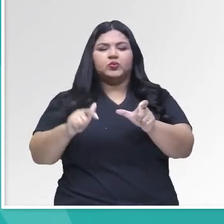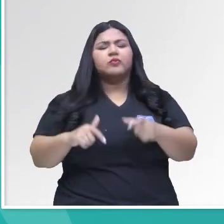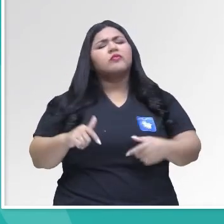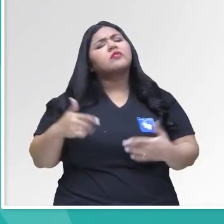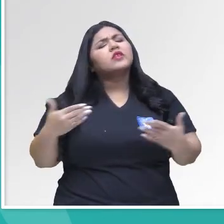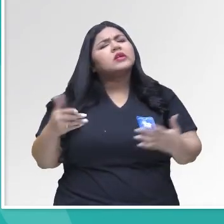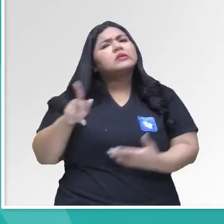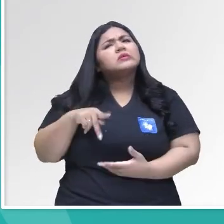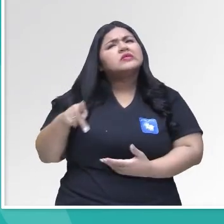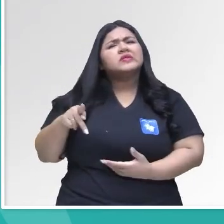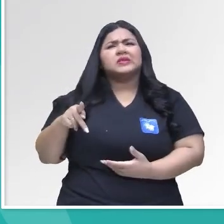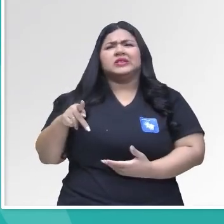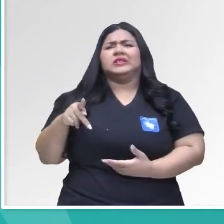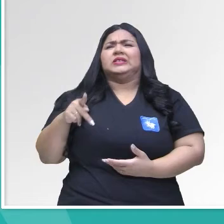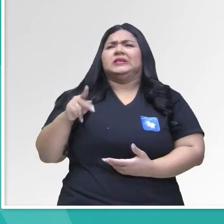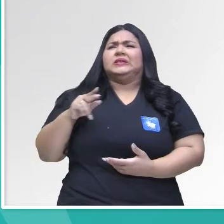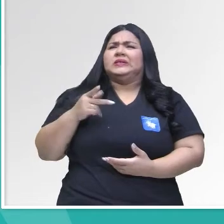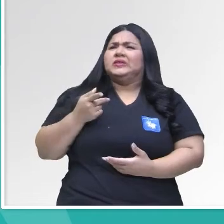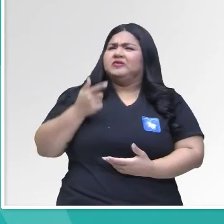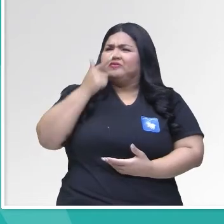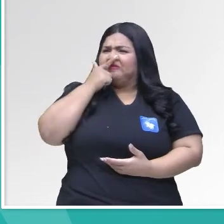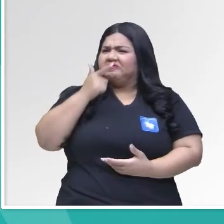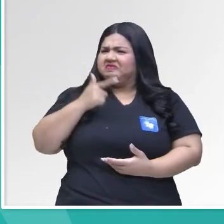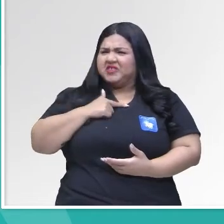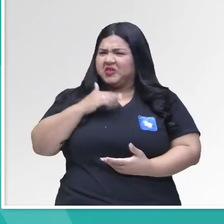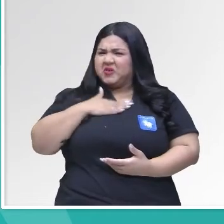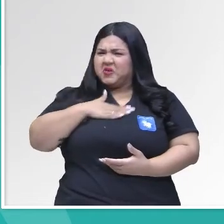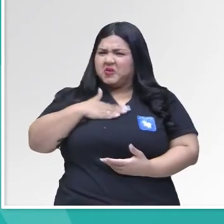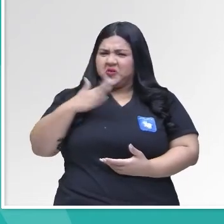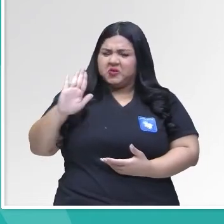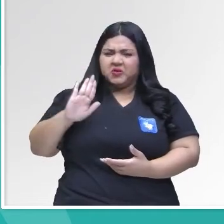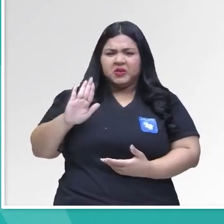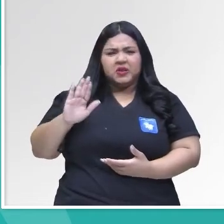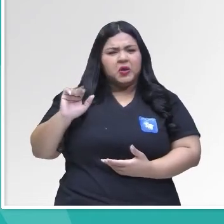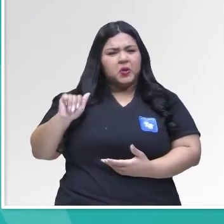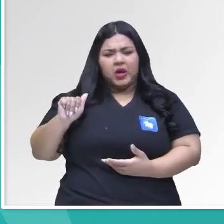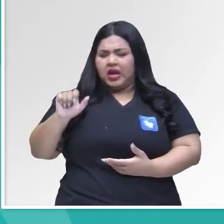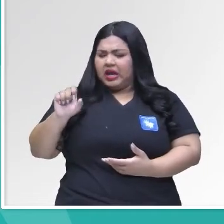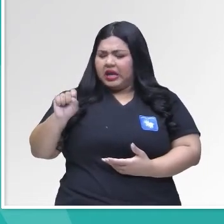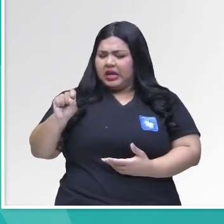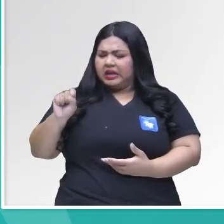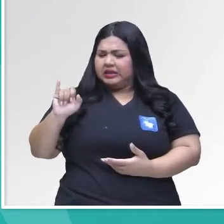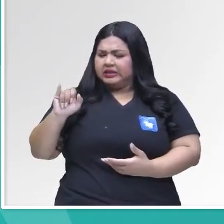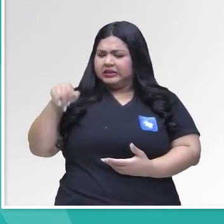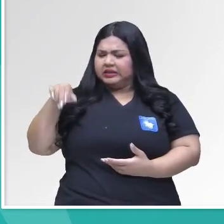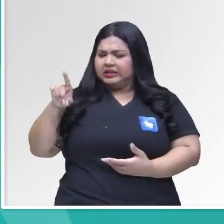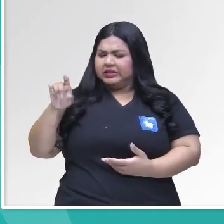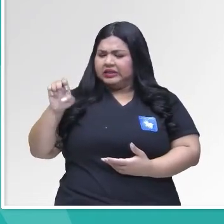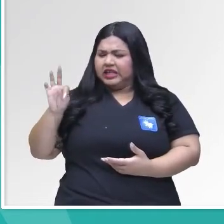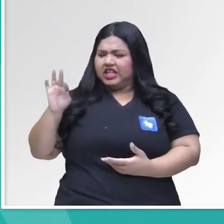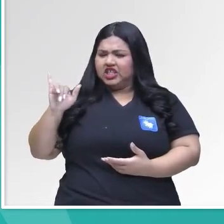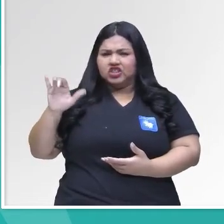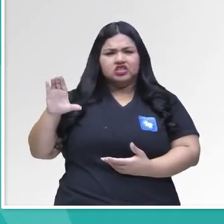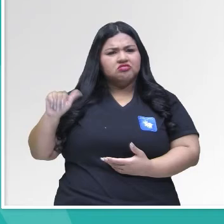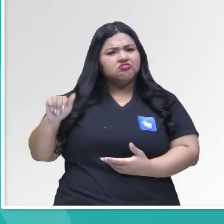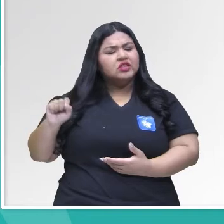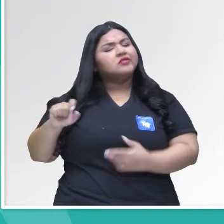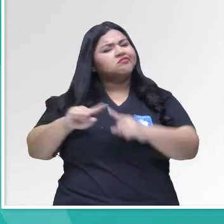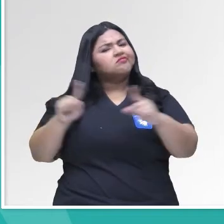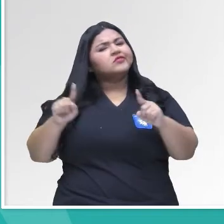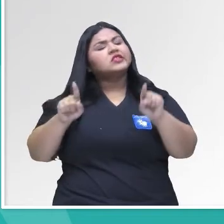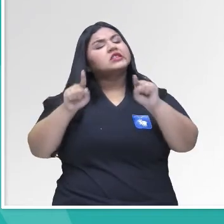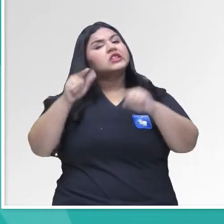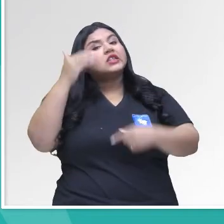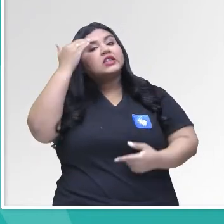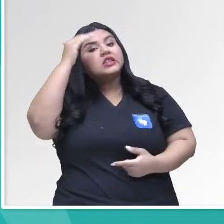Professor, que palavra feia, sindética, não gostei não. Pois é, né? Nem eu também. Mas olha só, nós temos que entender